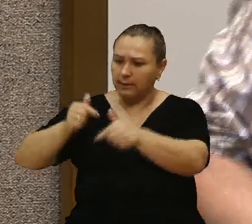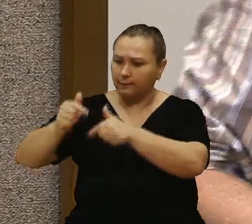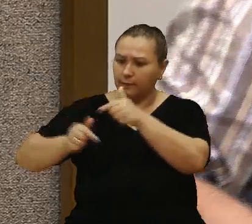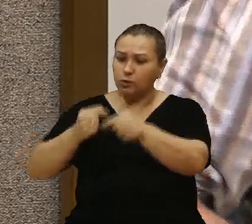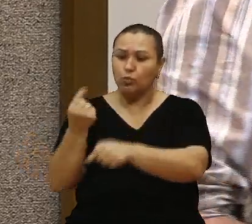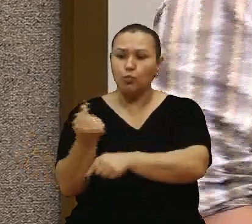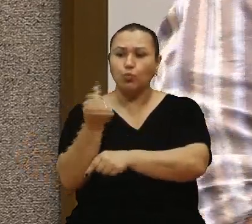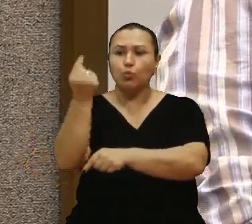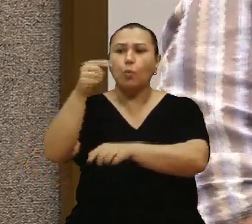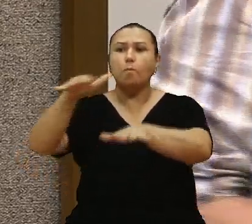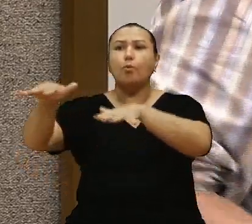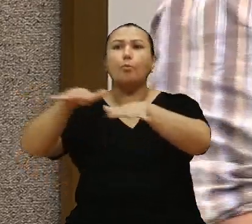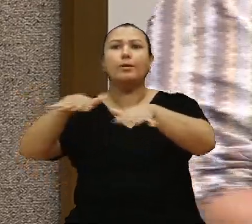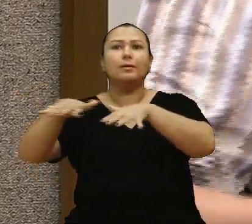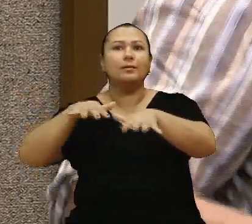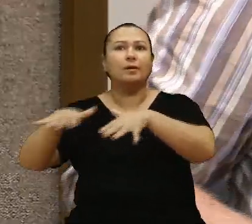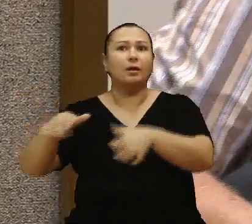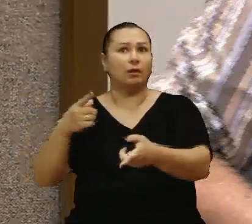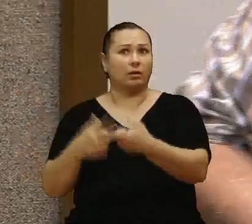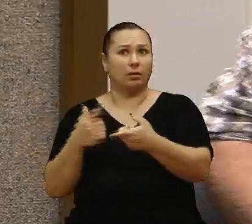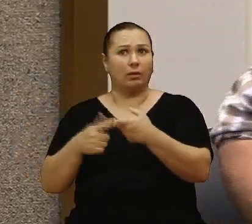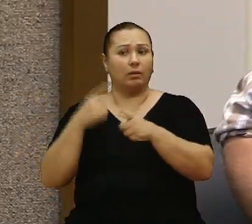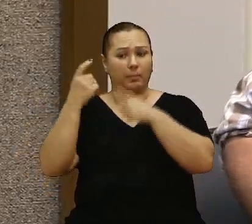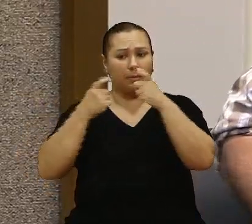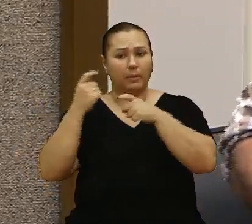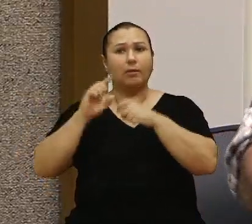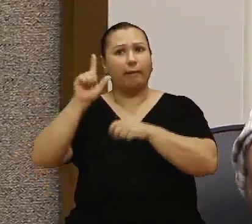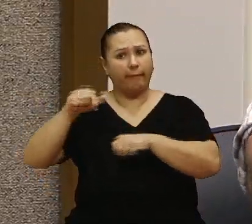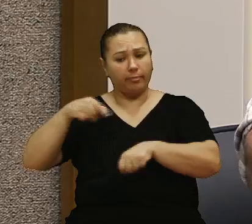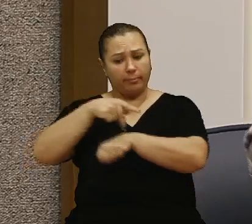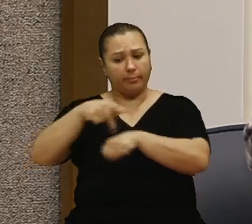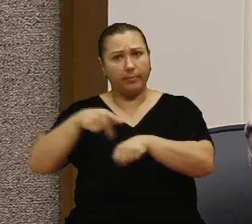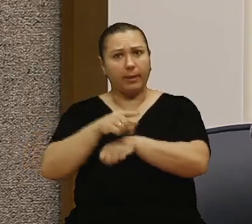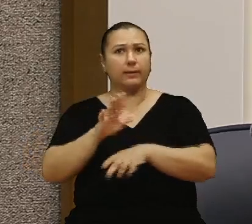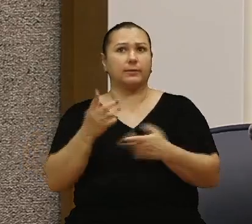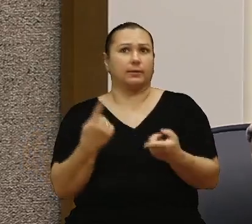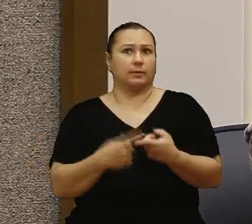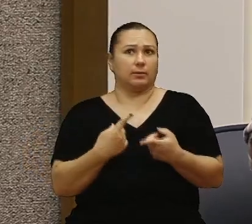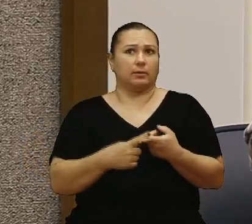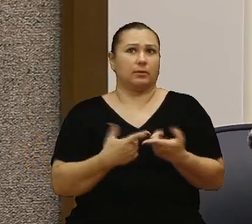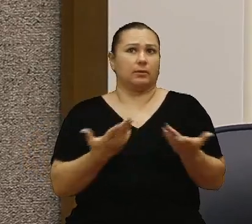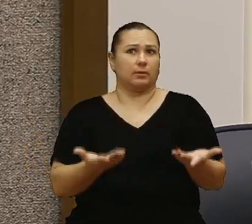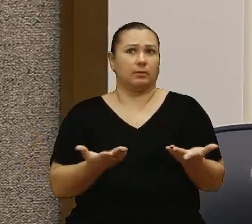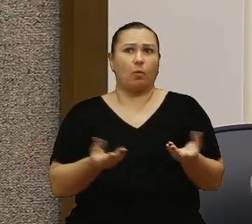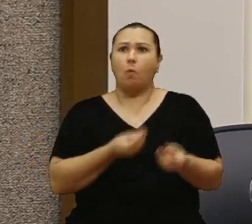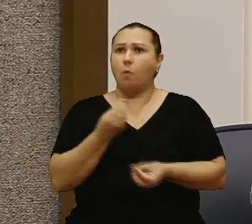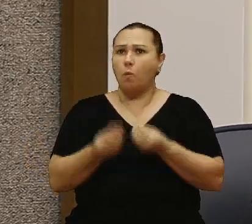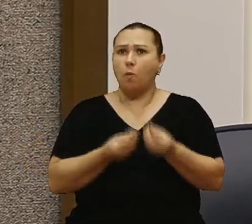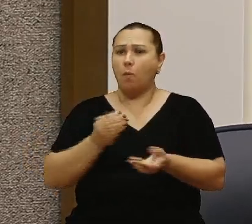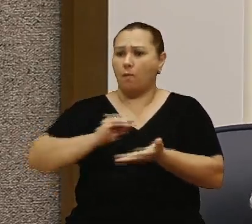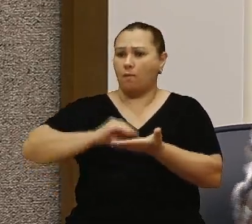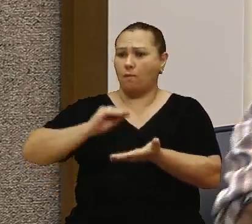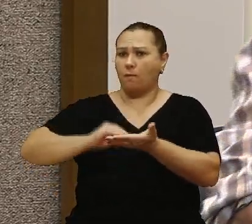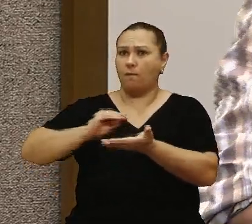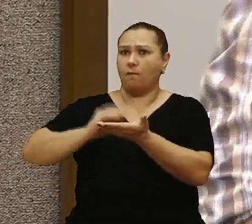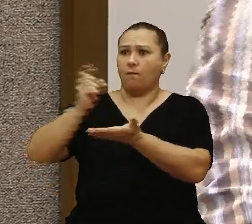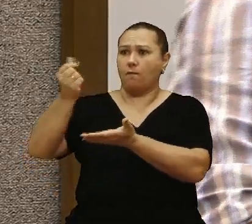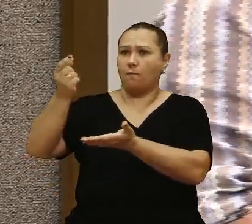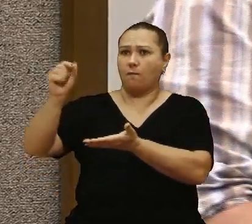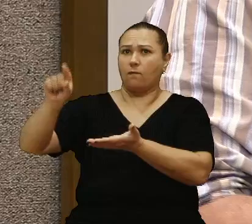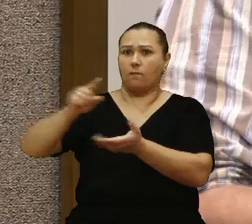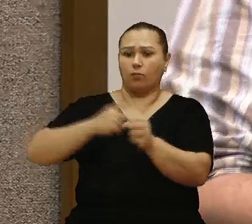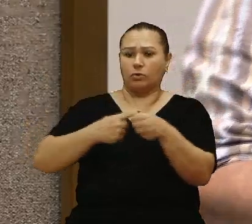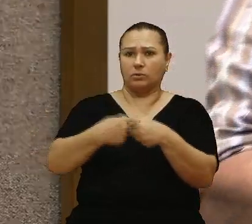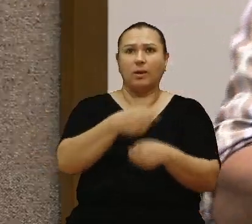Não existe mais saída depois dos aplicativos a não ter repasses dos municípios. Caxias,